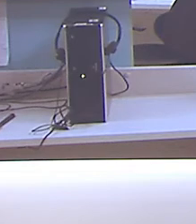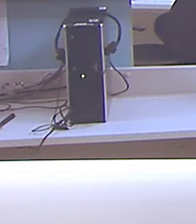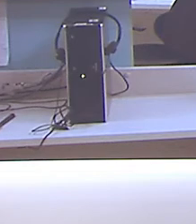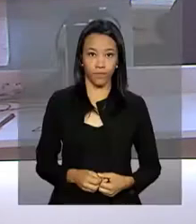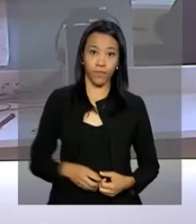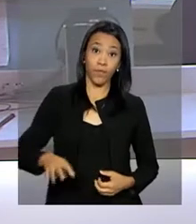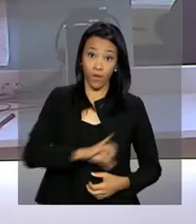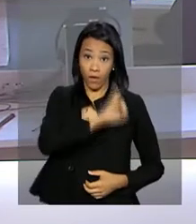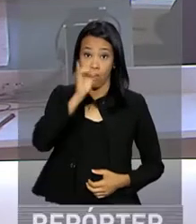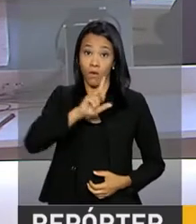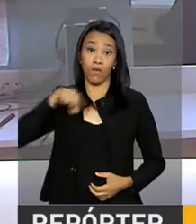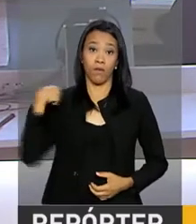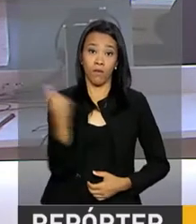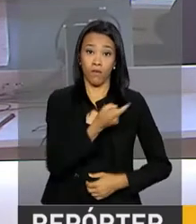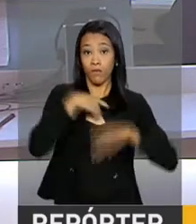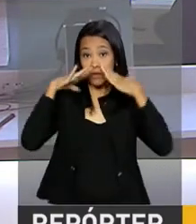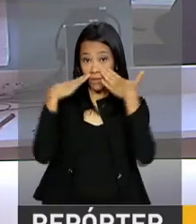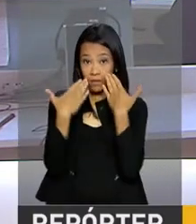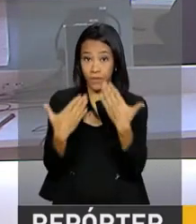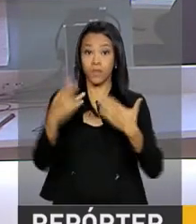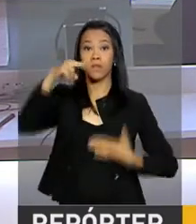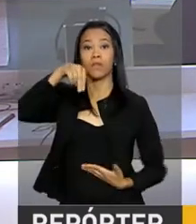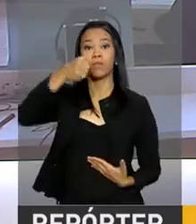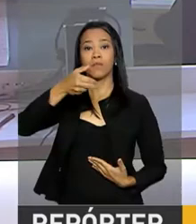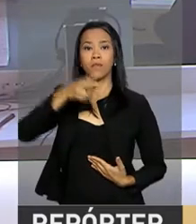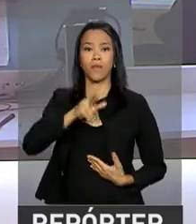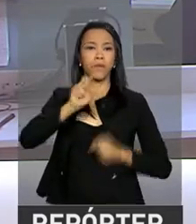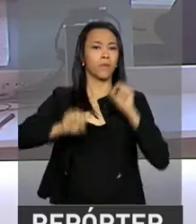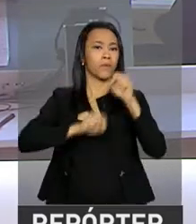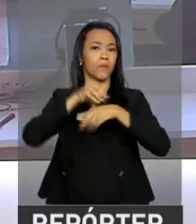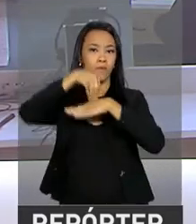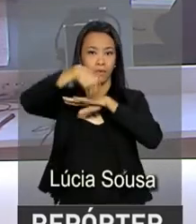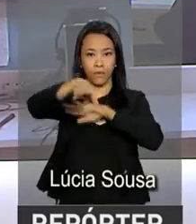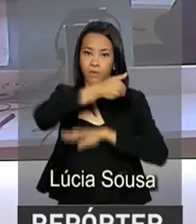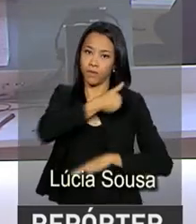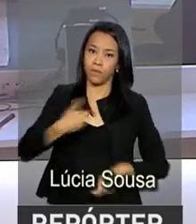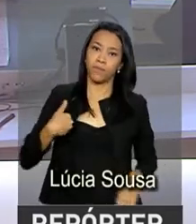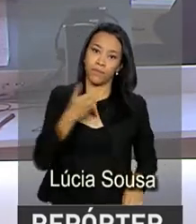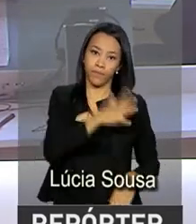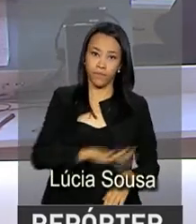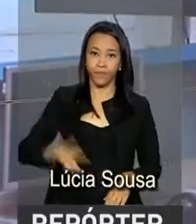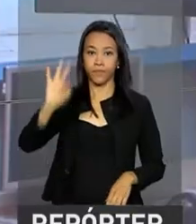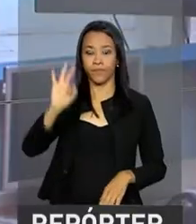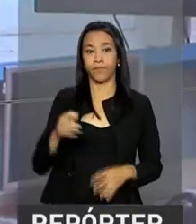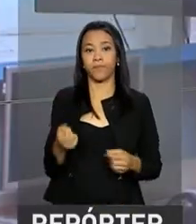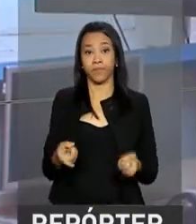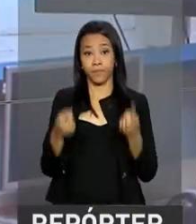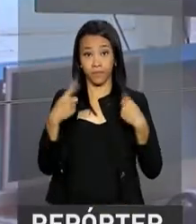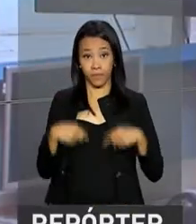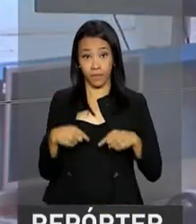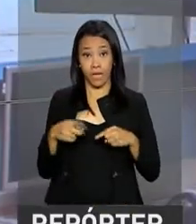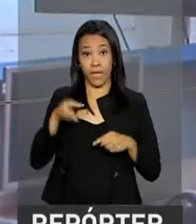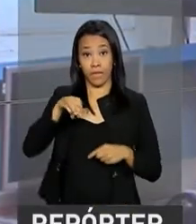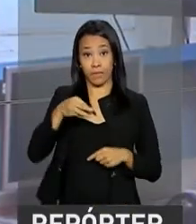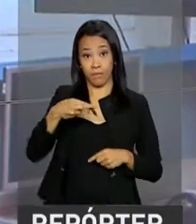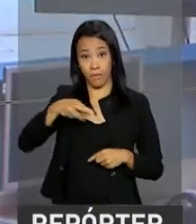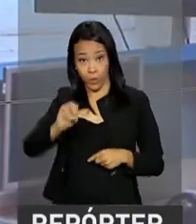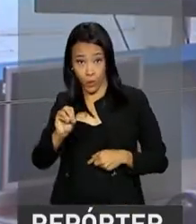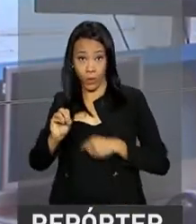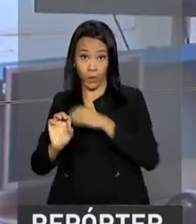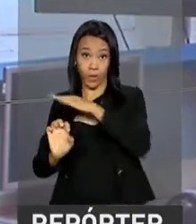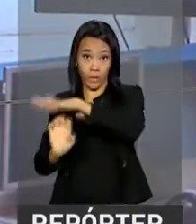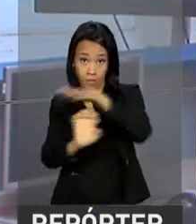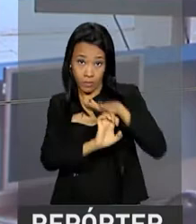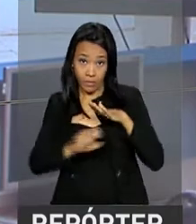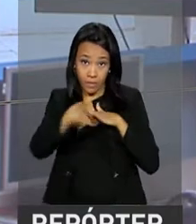lá estamos de volta com mais uma edição do repórter nbr notícias do governo federal às micro e pequenas empresas representam